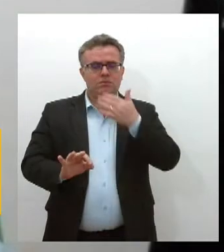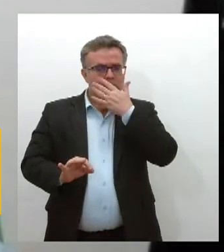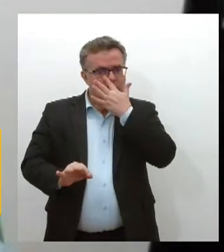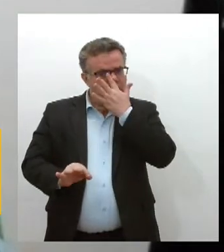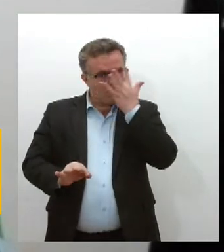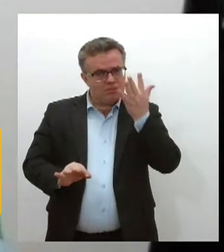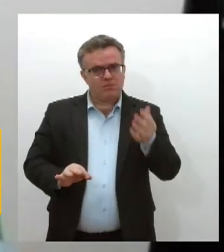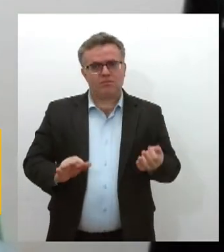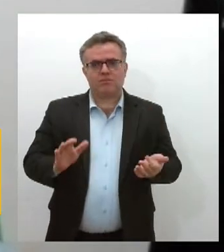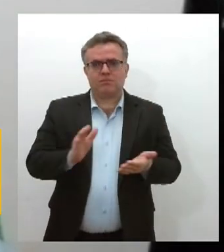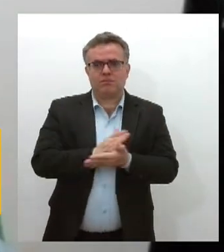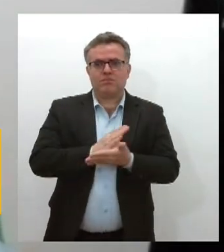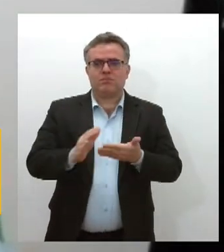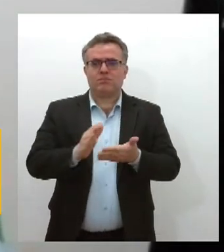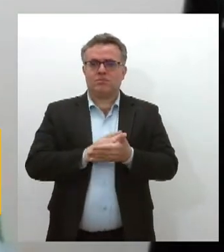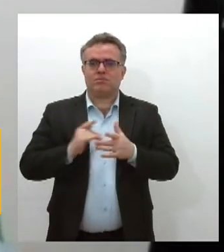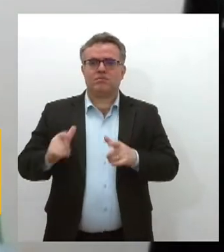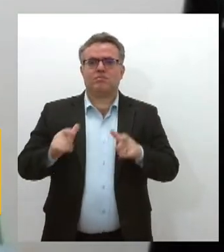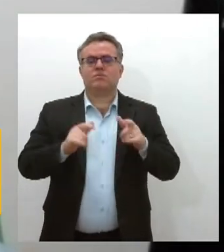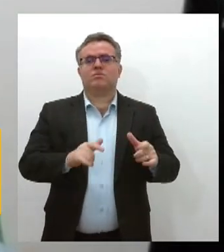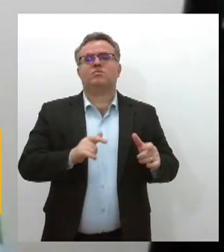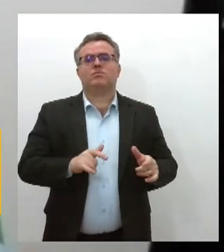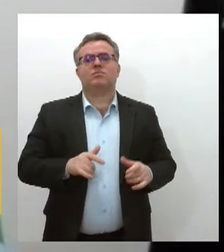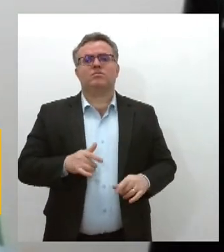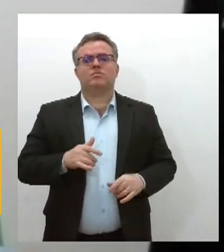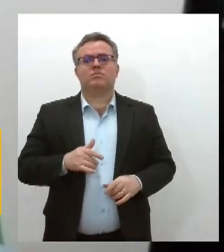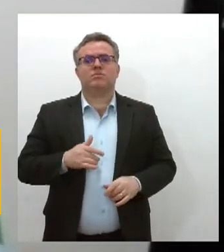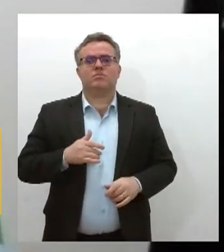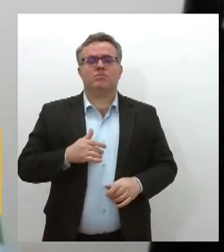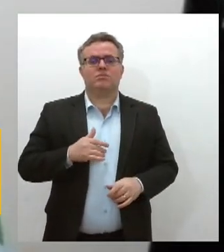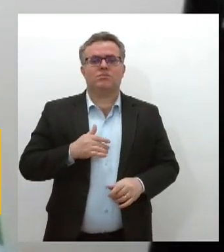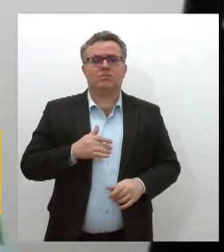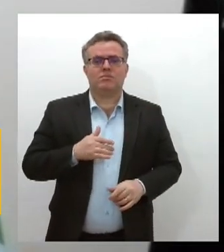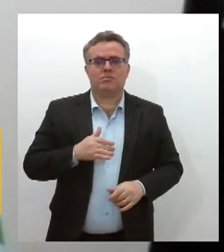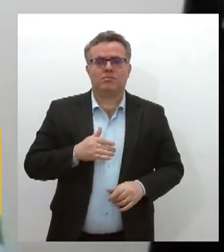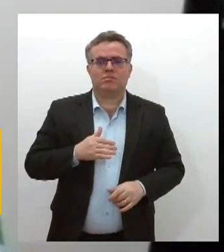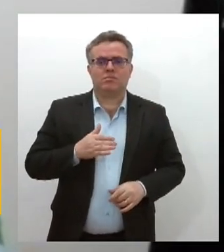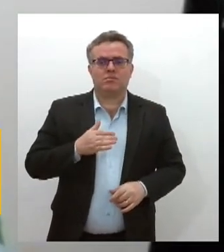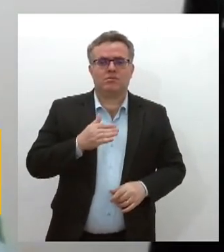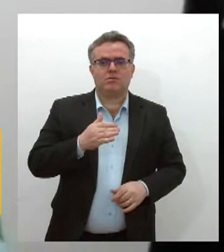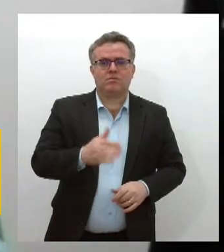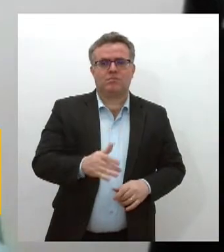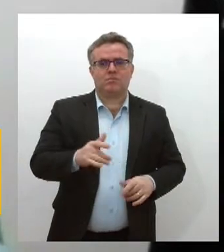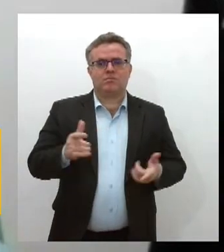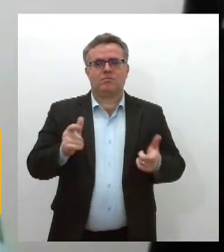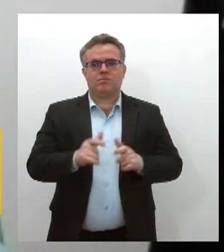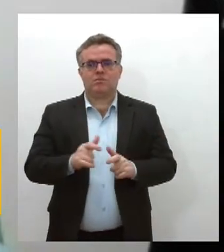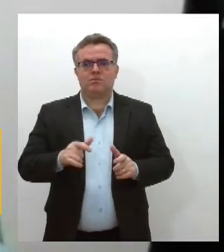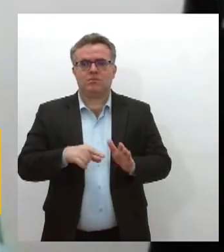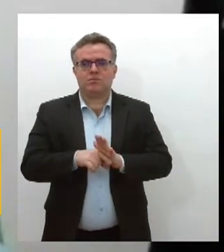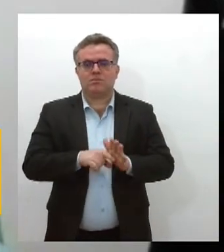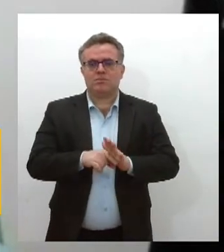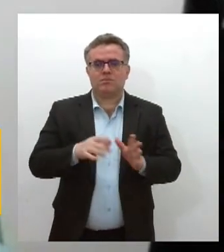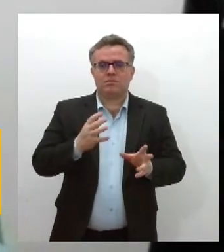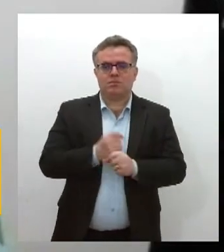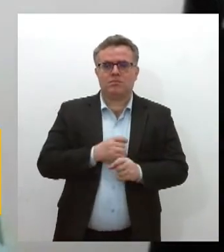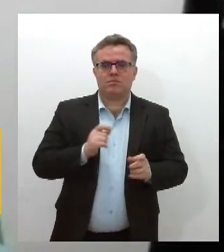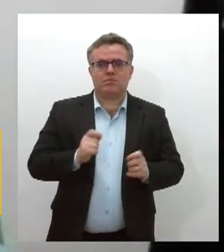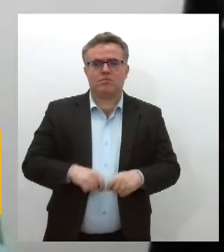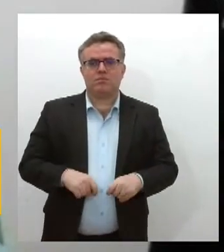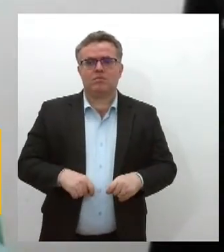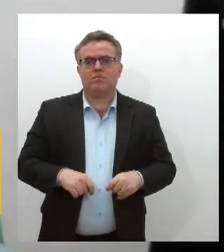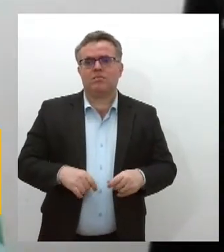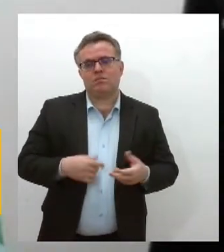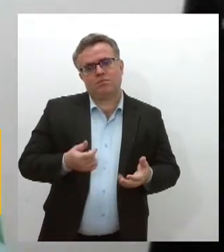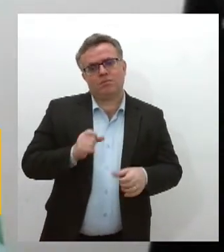algumas regiões que tem um pouco abaixo desse percentual de coleta, que também já é esperado, que é